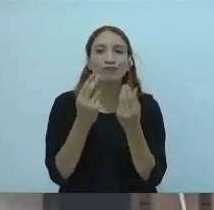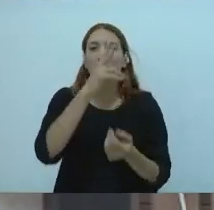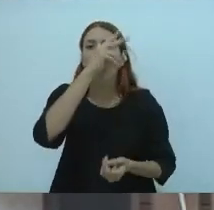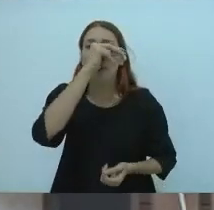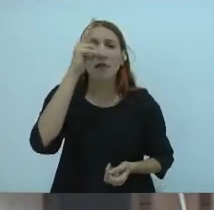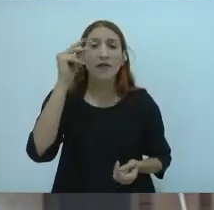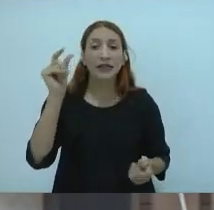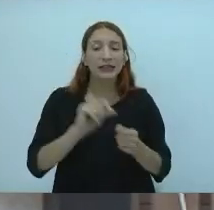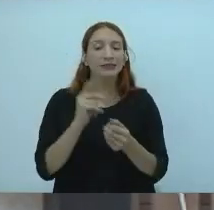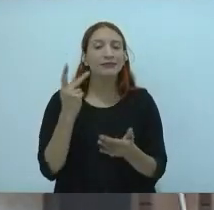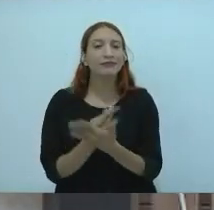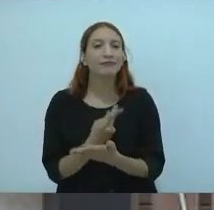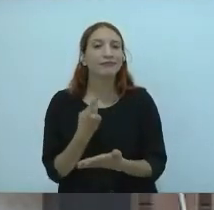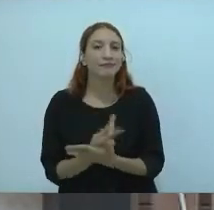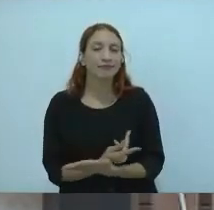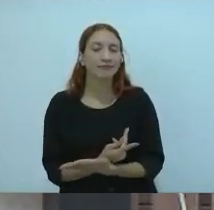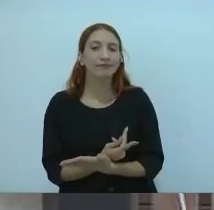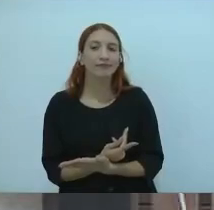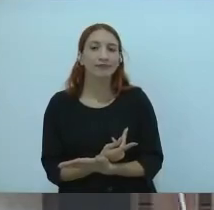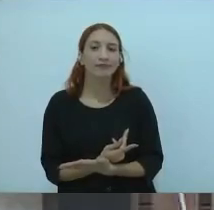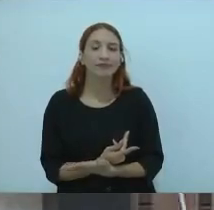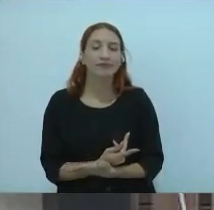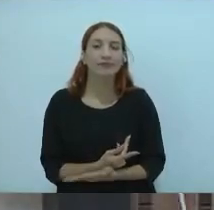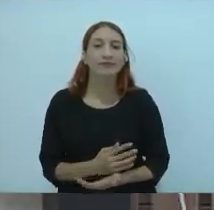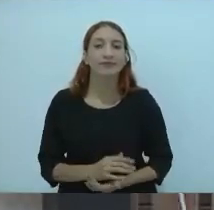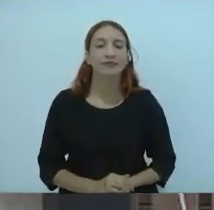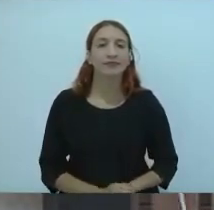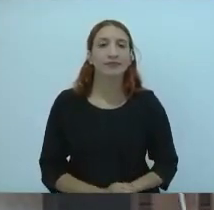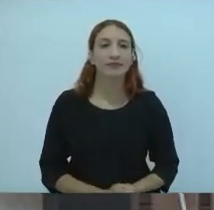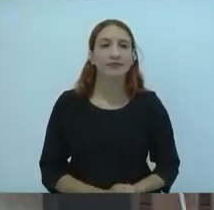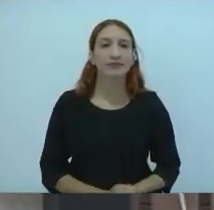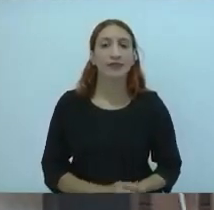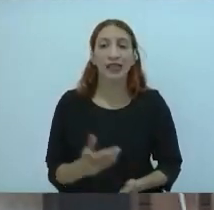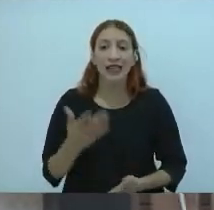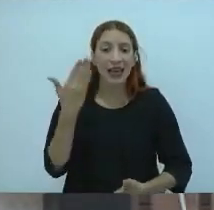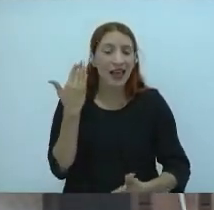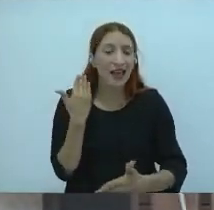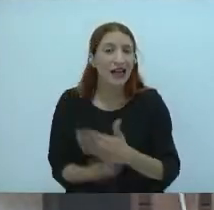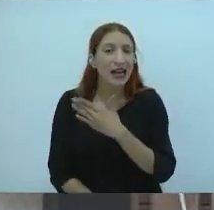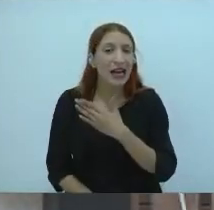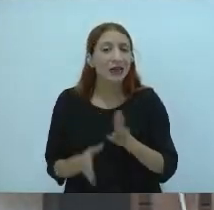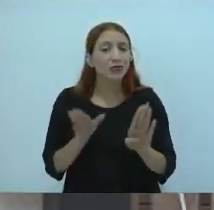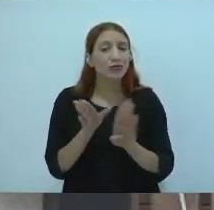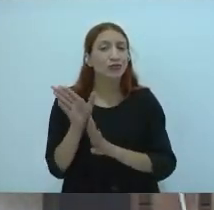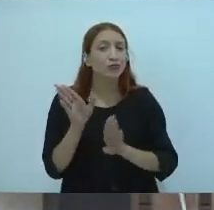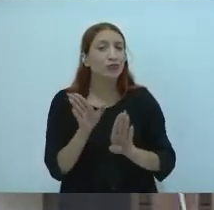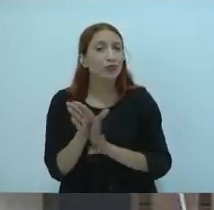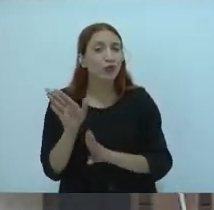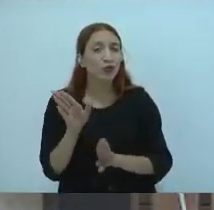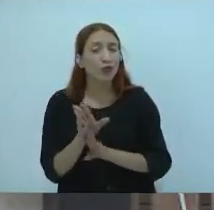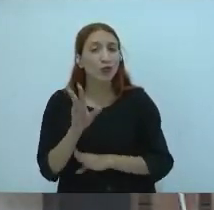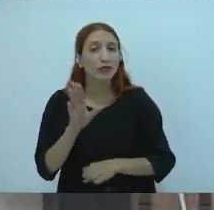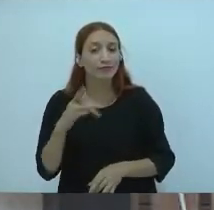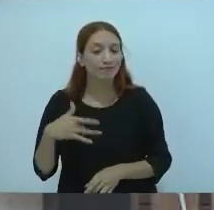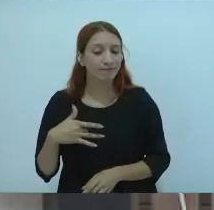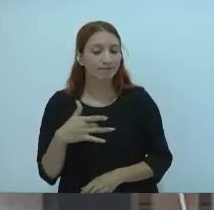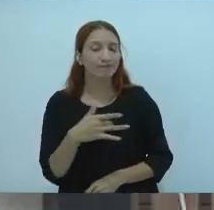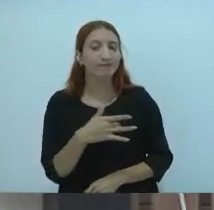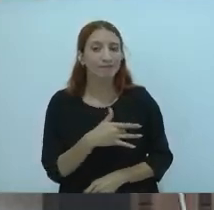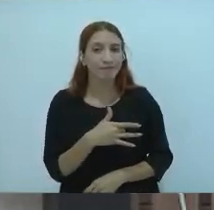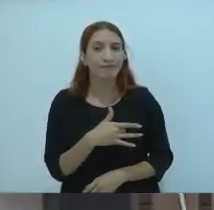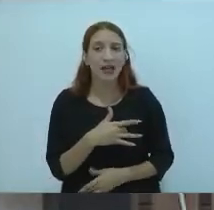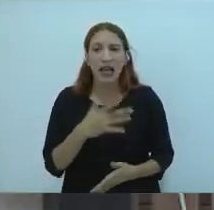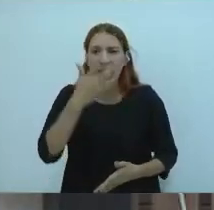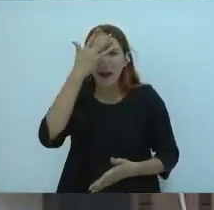dessa forma e reprovado pelo Conselho Municipal de Saúde os